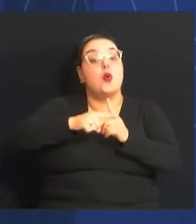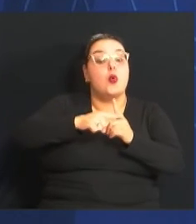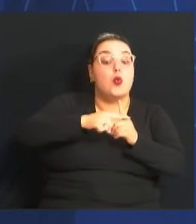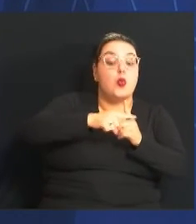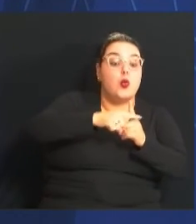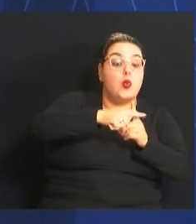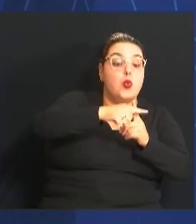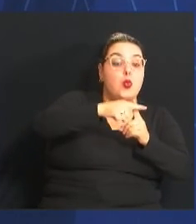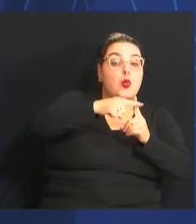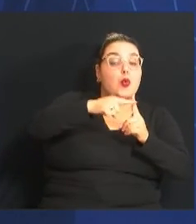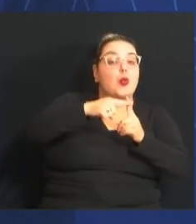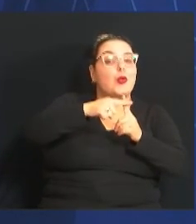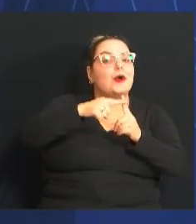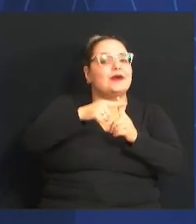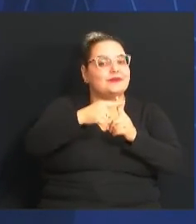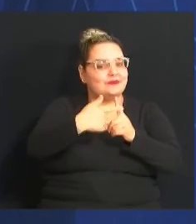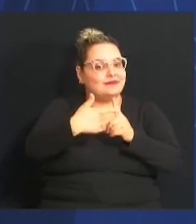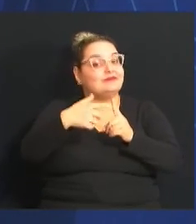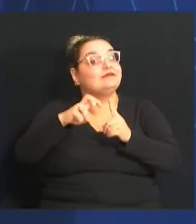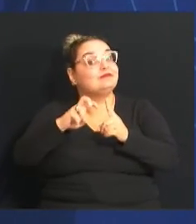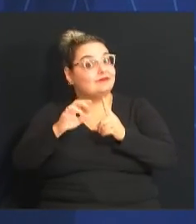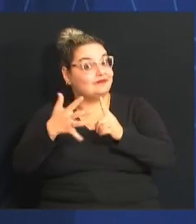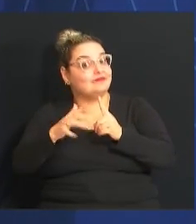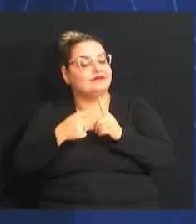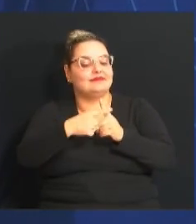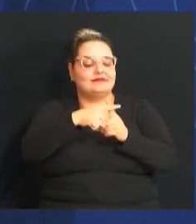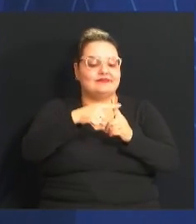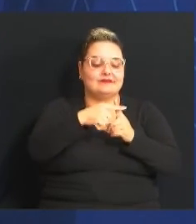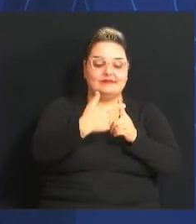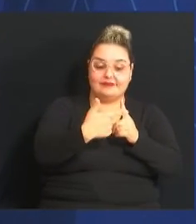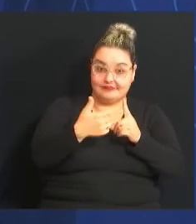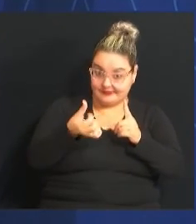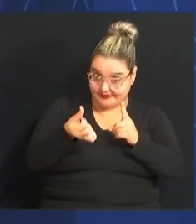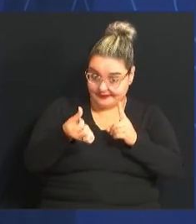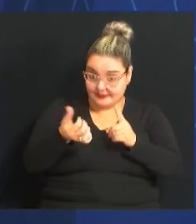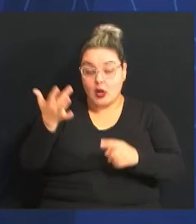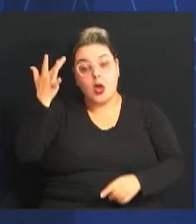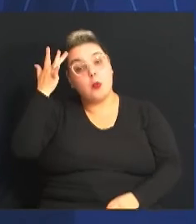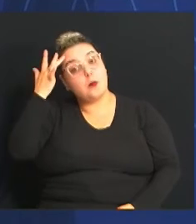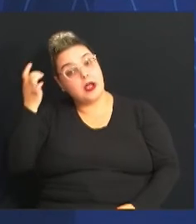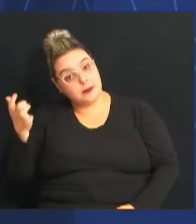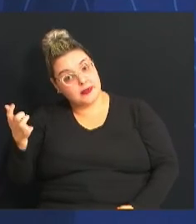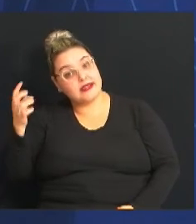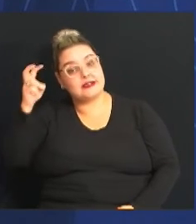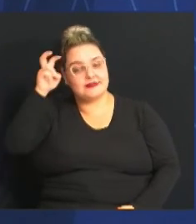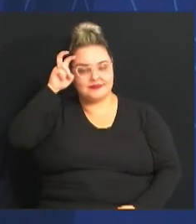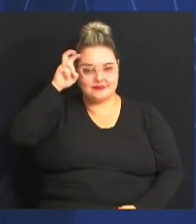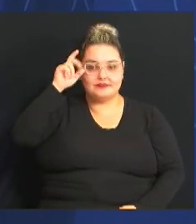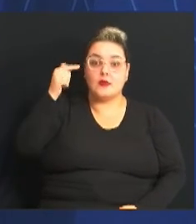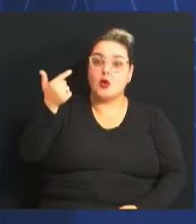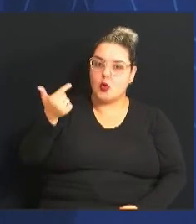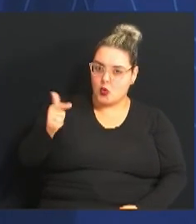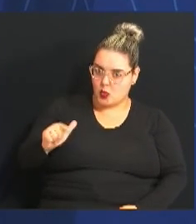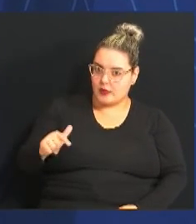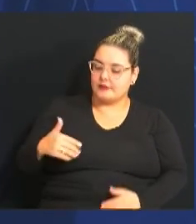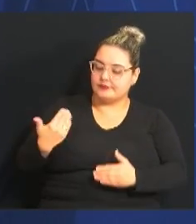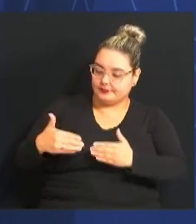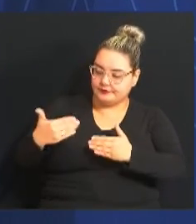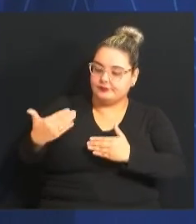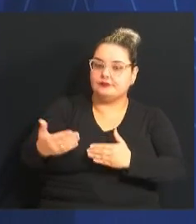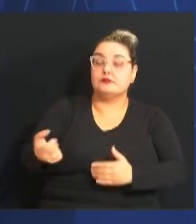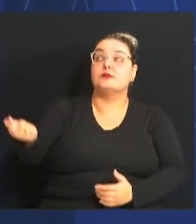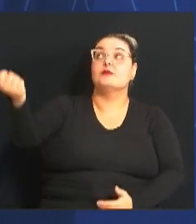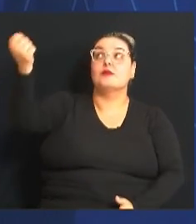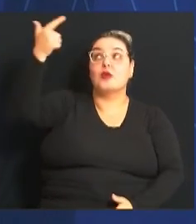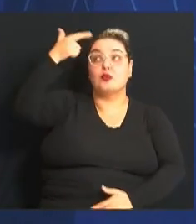ficando próxima aí dos 25, 26 graus. Para amanhã, quinta-feira, segue essa tendência, viu? De sol